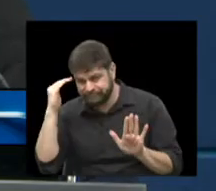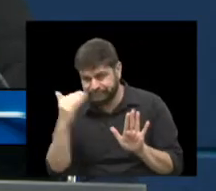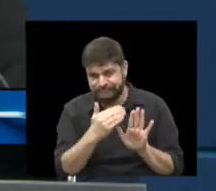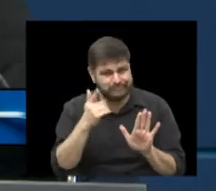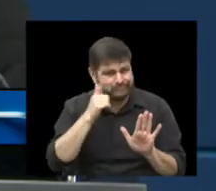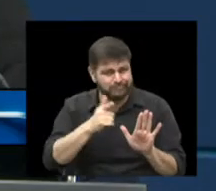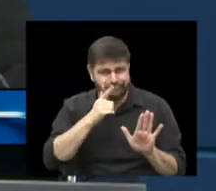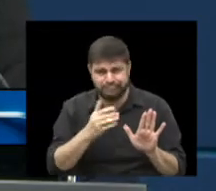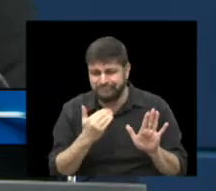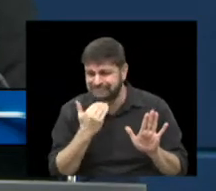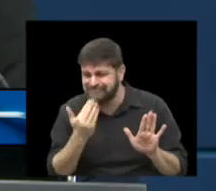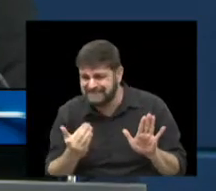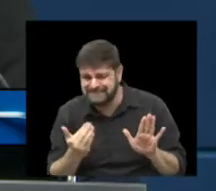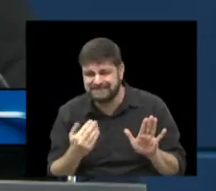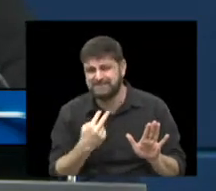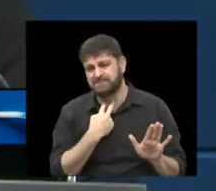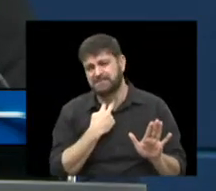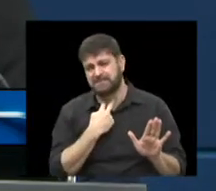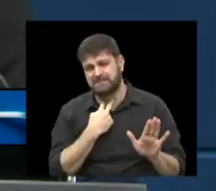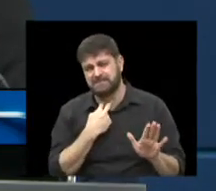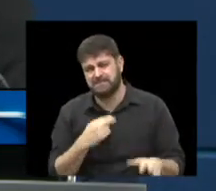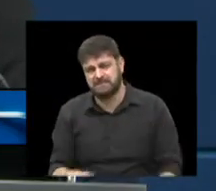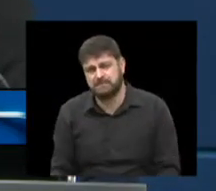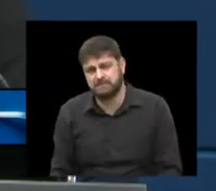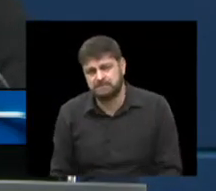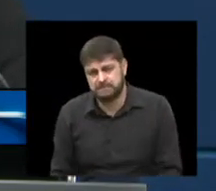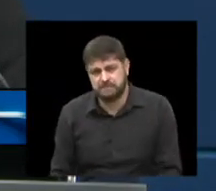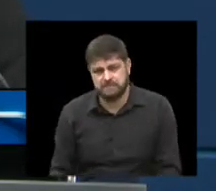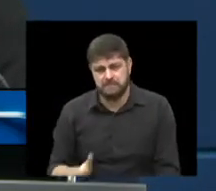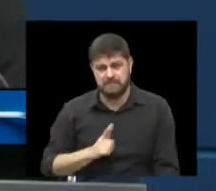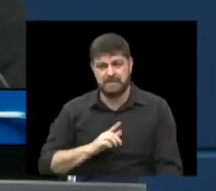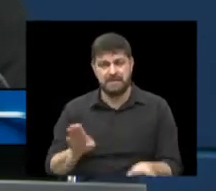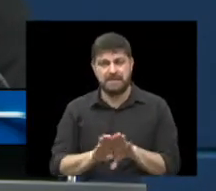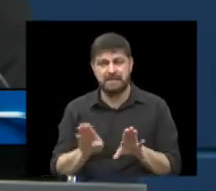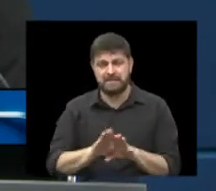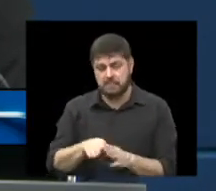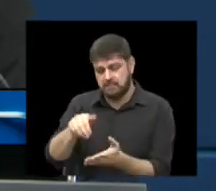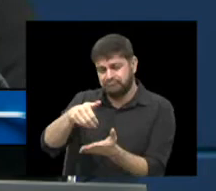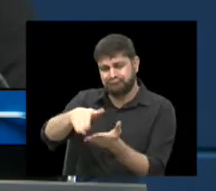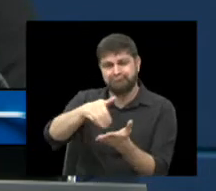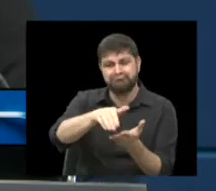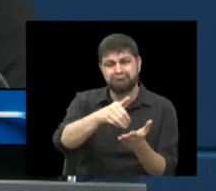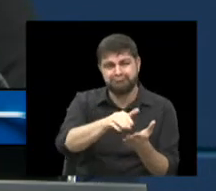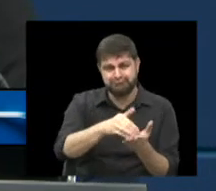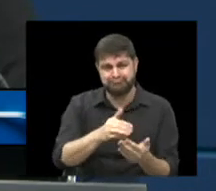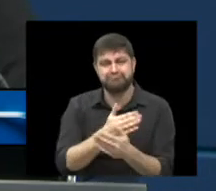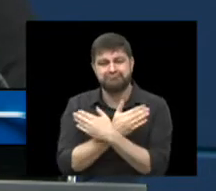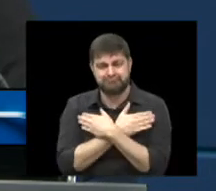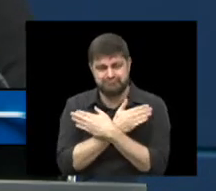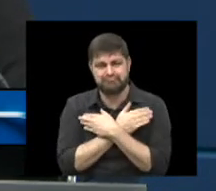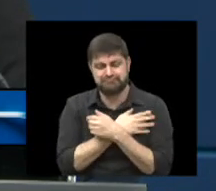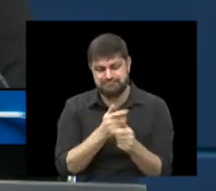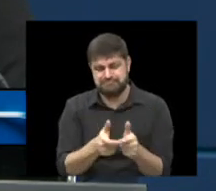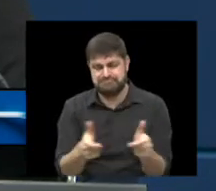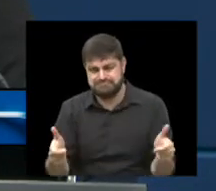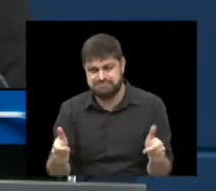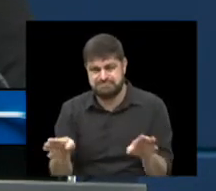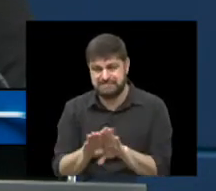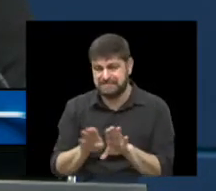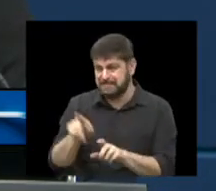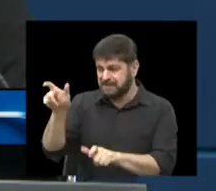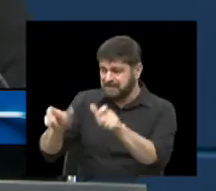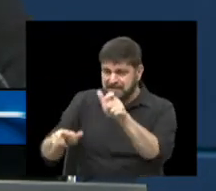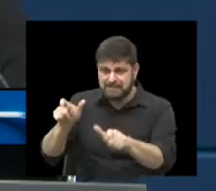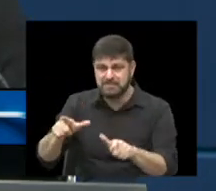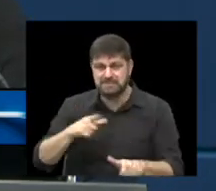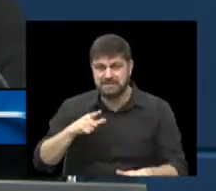alvará. Isso vai trazer restrição no número de empregos, vai trazer uma limitação na renda de muitas